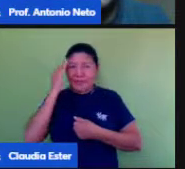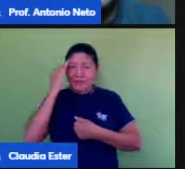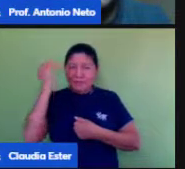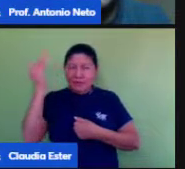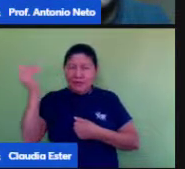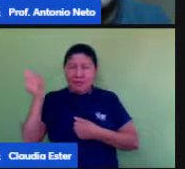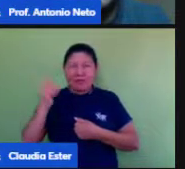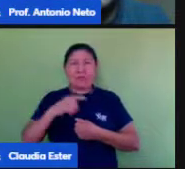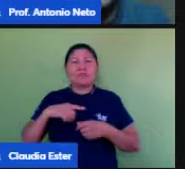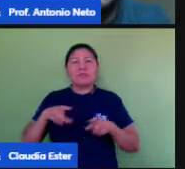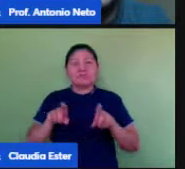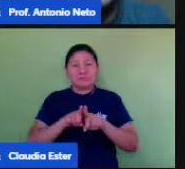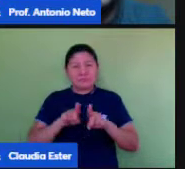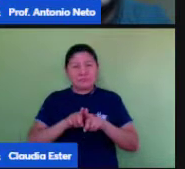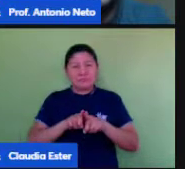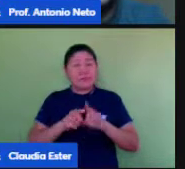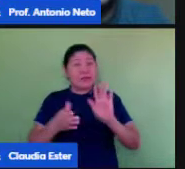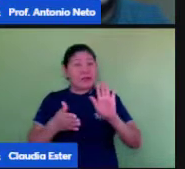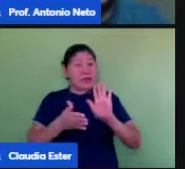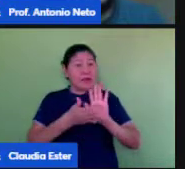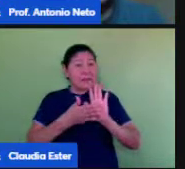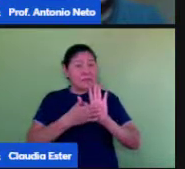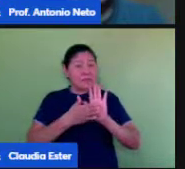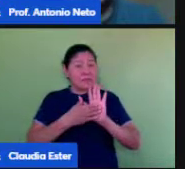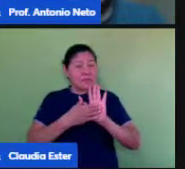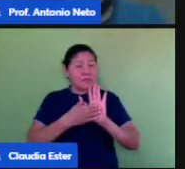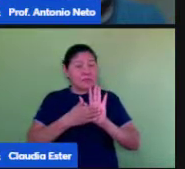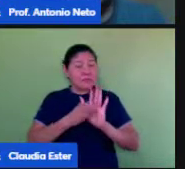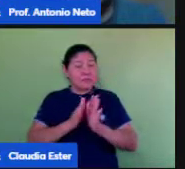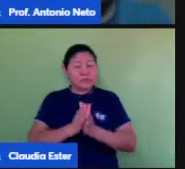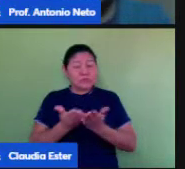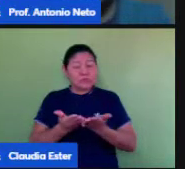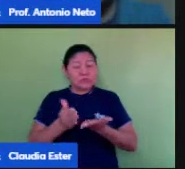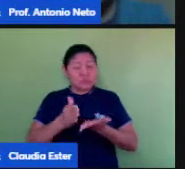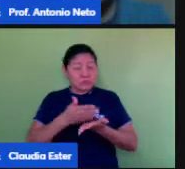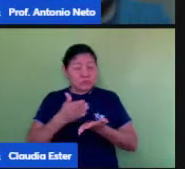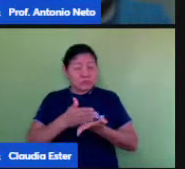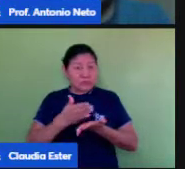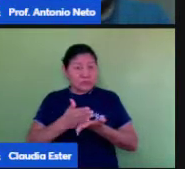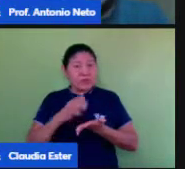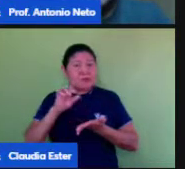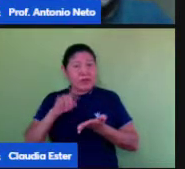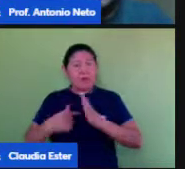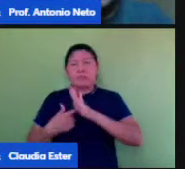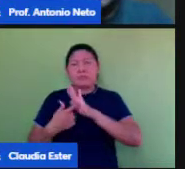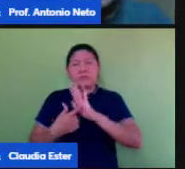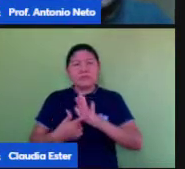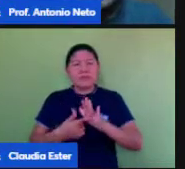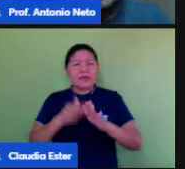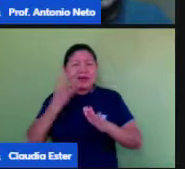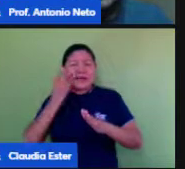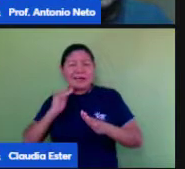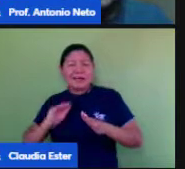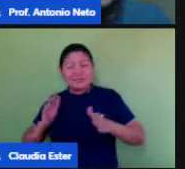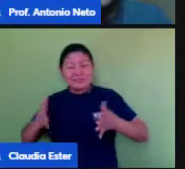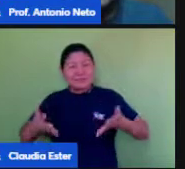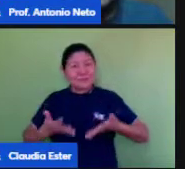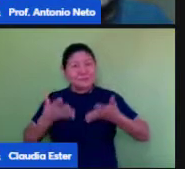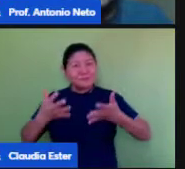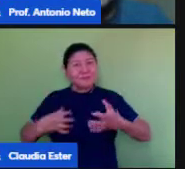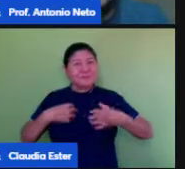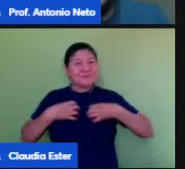Janine. A proposta desta obra é divertir o aluno e trazer conhecimentos das